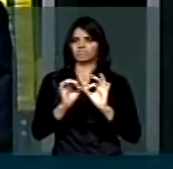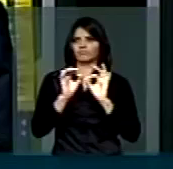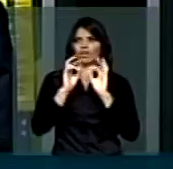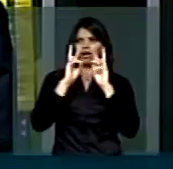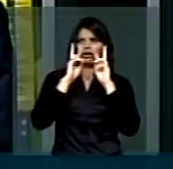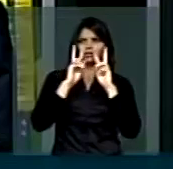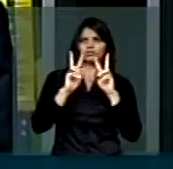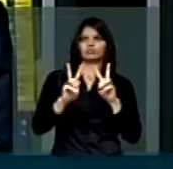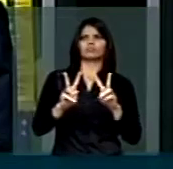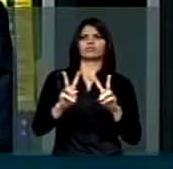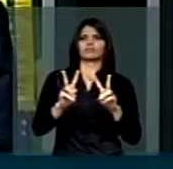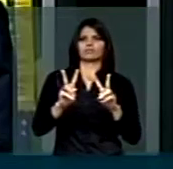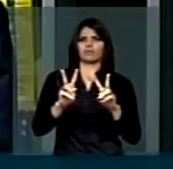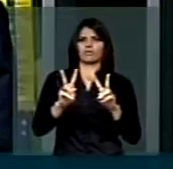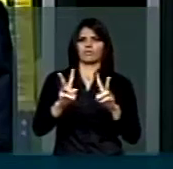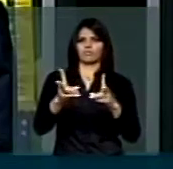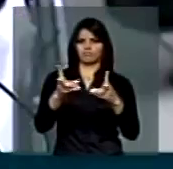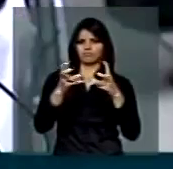seu discurso.